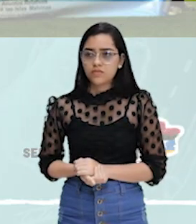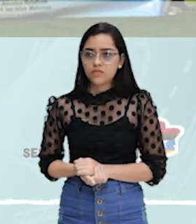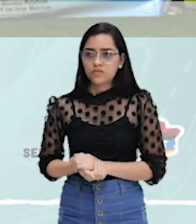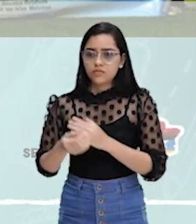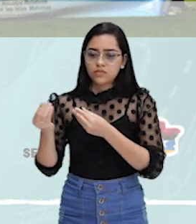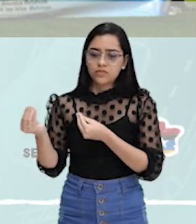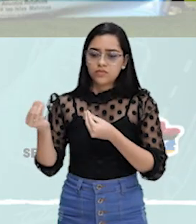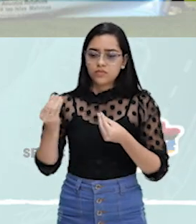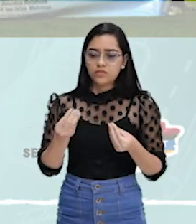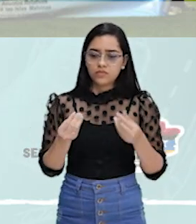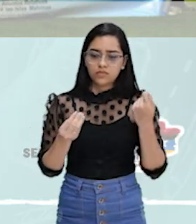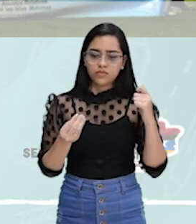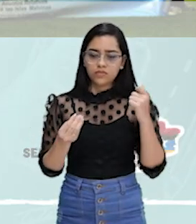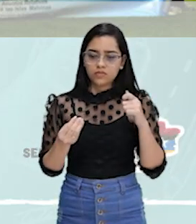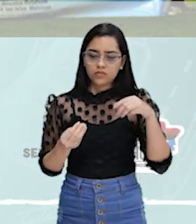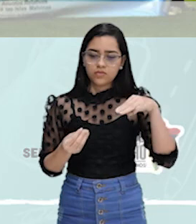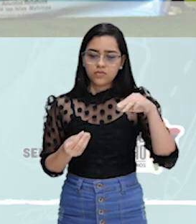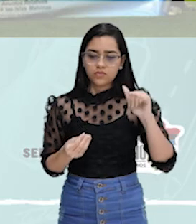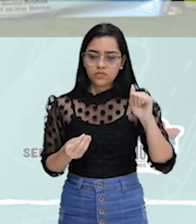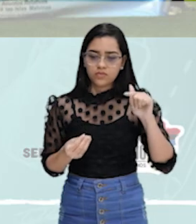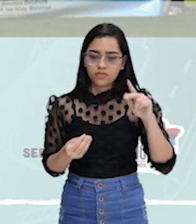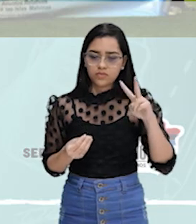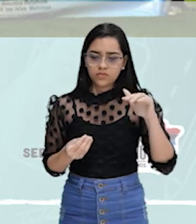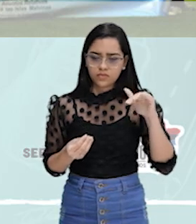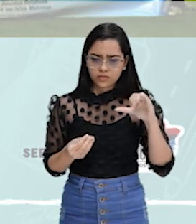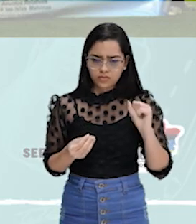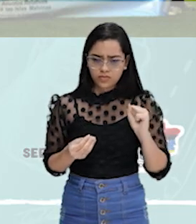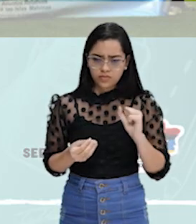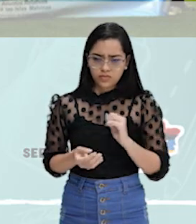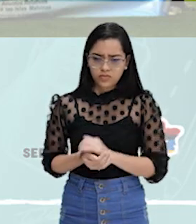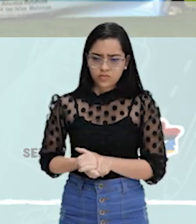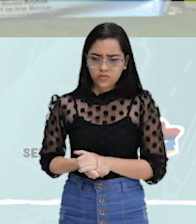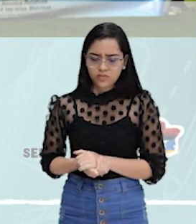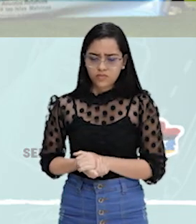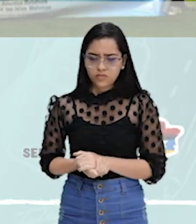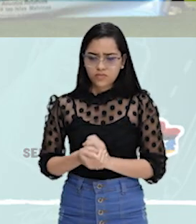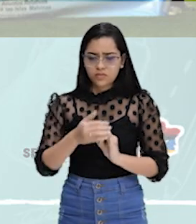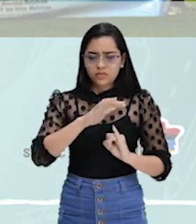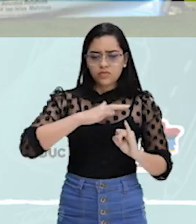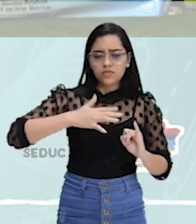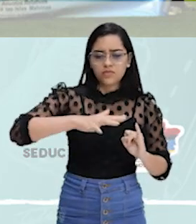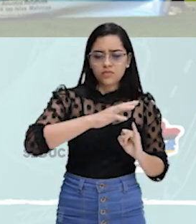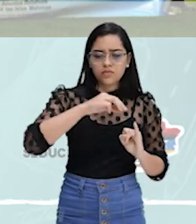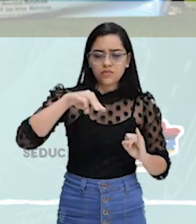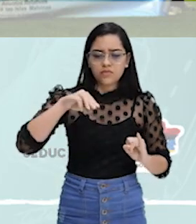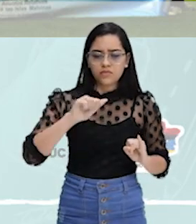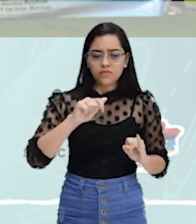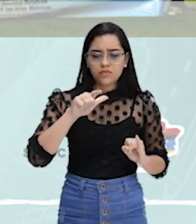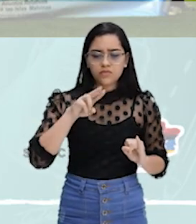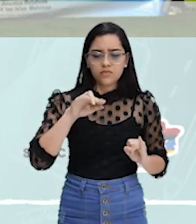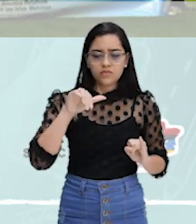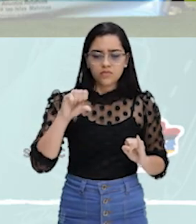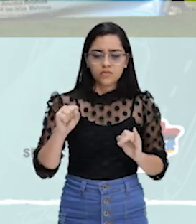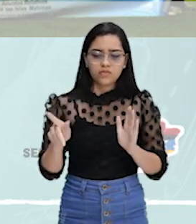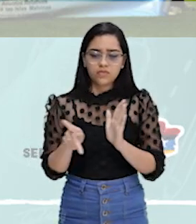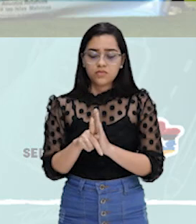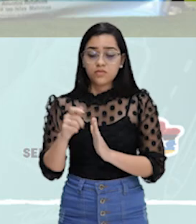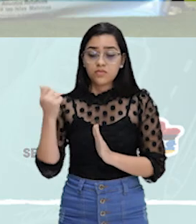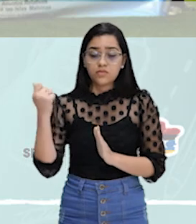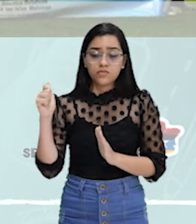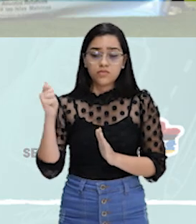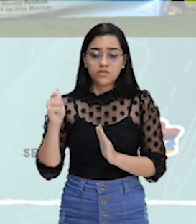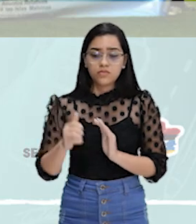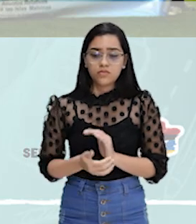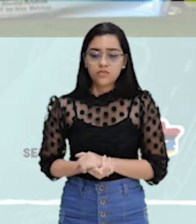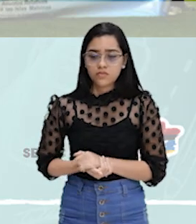as Malvinas, ou melhor falando, das Malvinas à Argentina. As Ilhas Malvinas pertencem à Argentina.